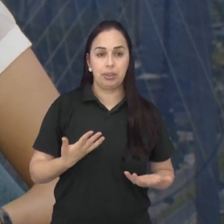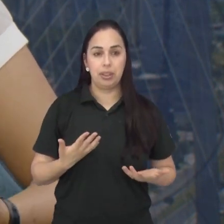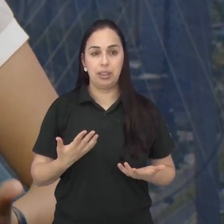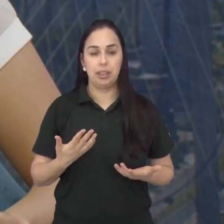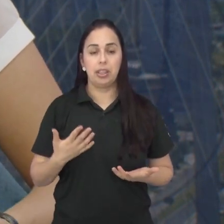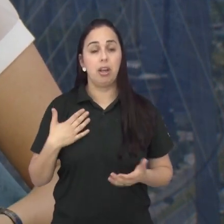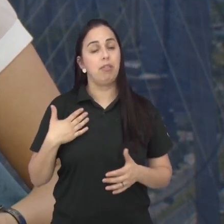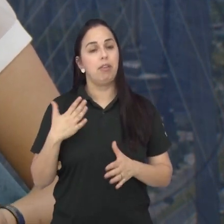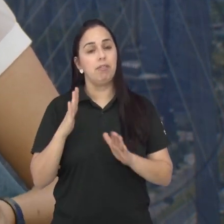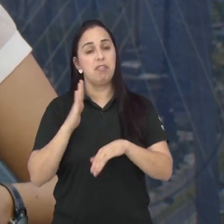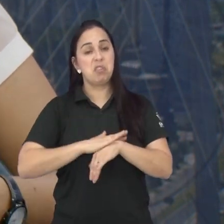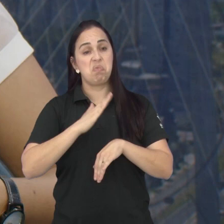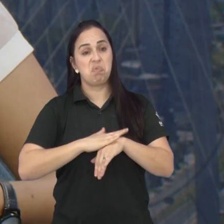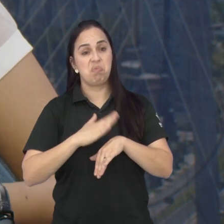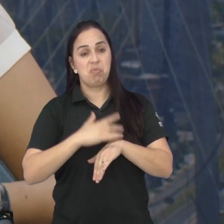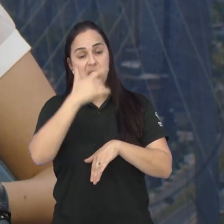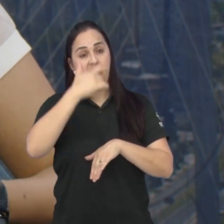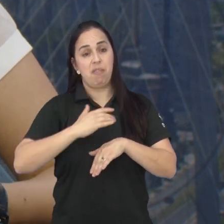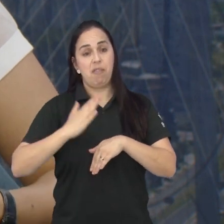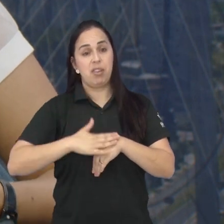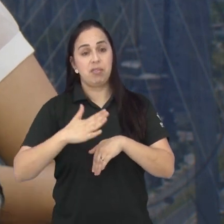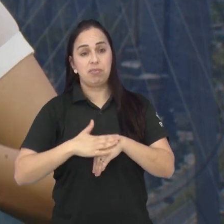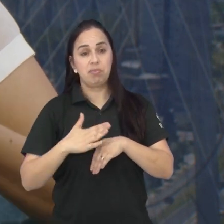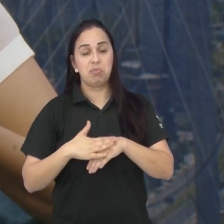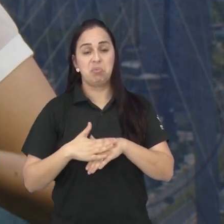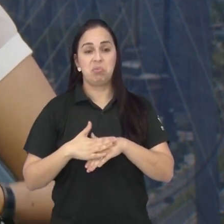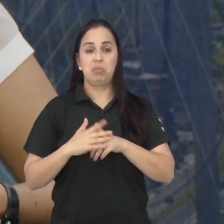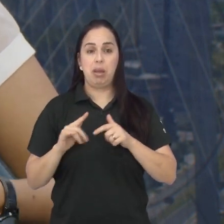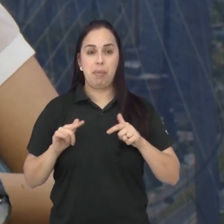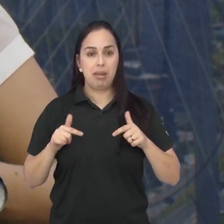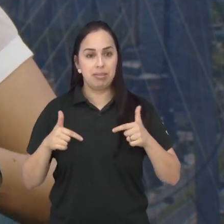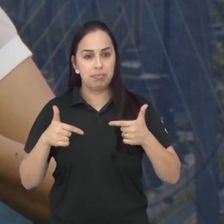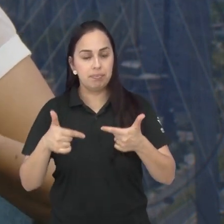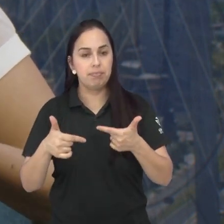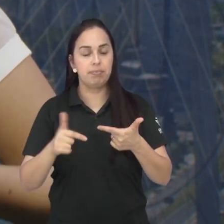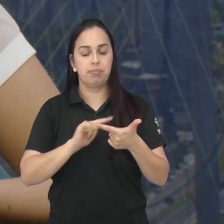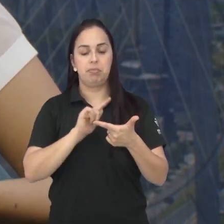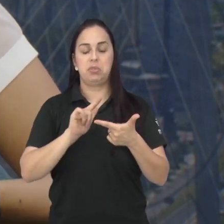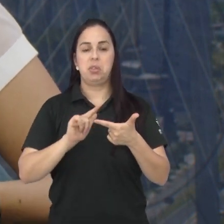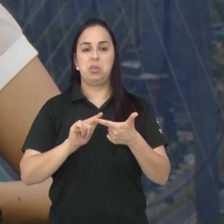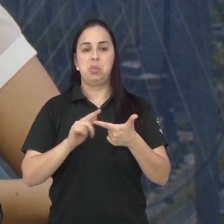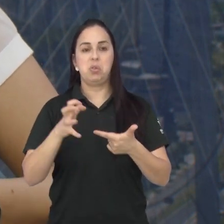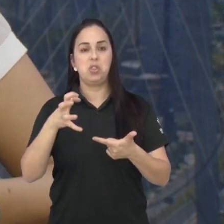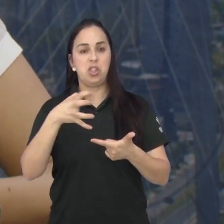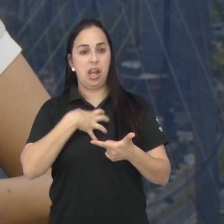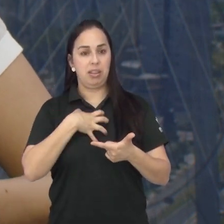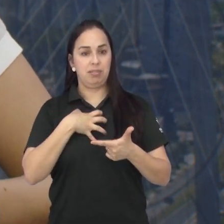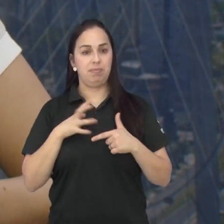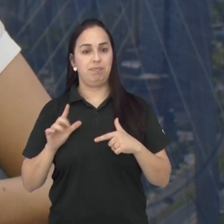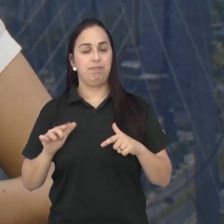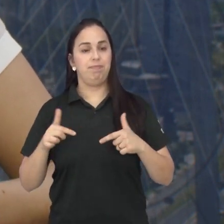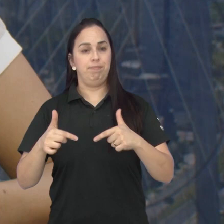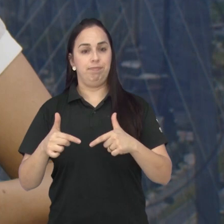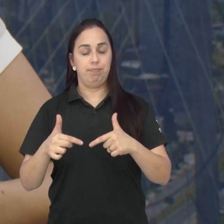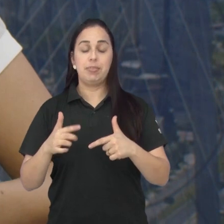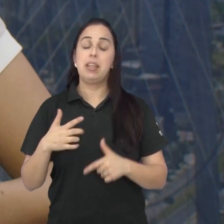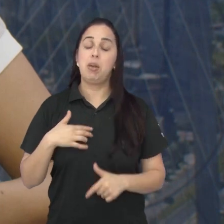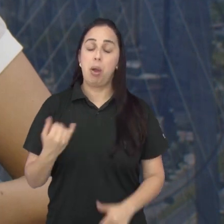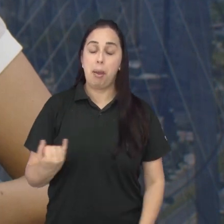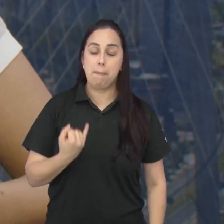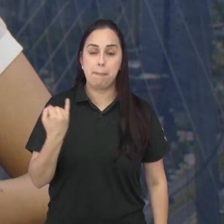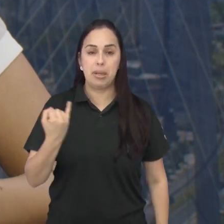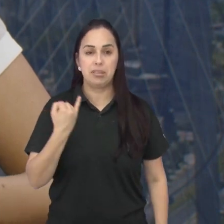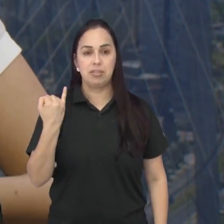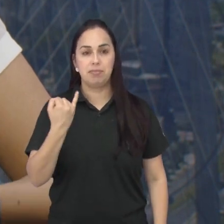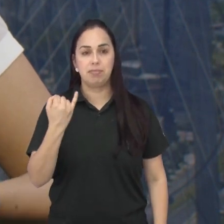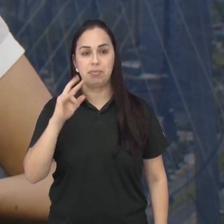aí reproduzindo um tipo de papel, um tipo de posicionamento, né? Então, acho que é importante a